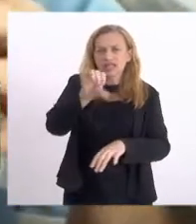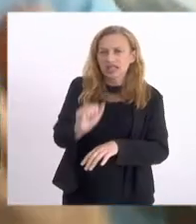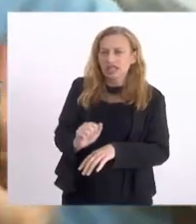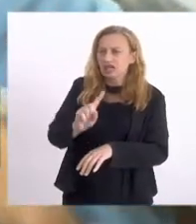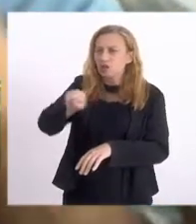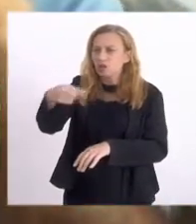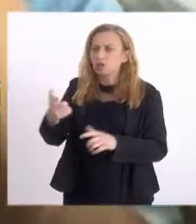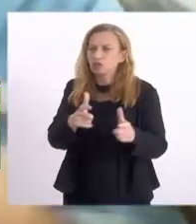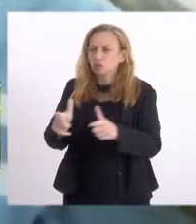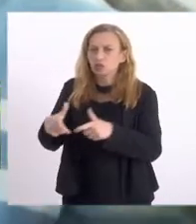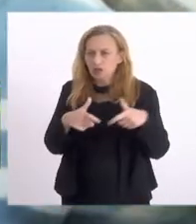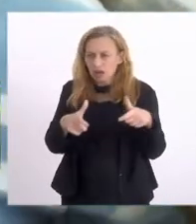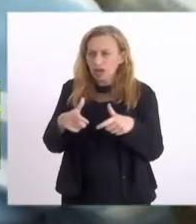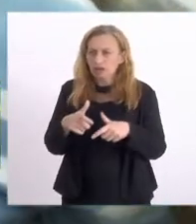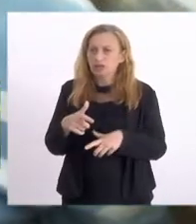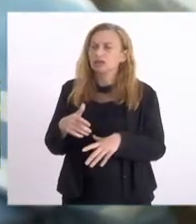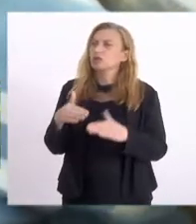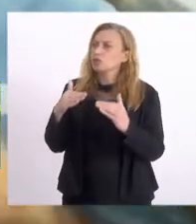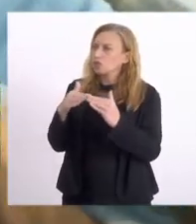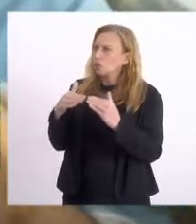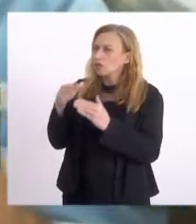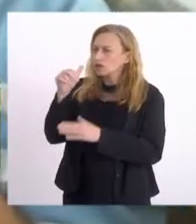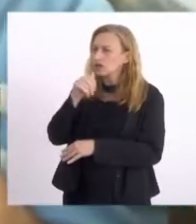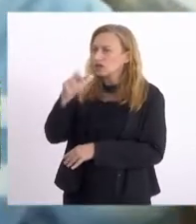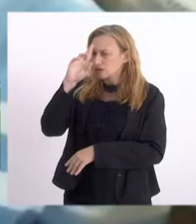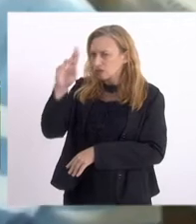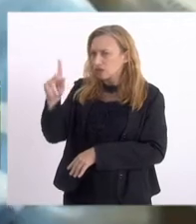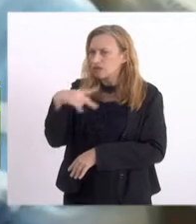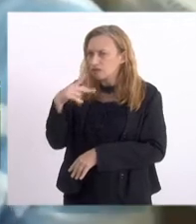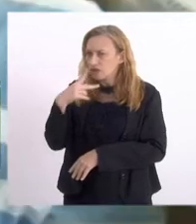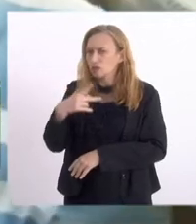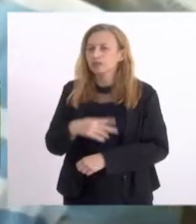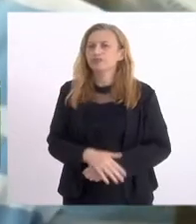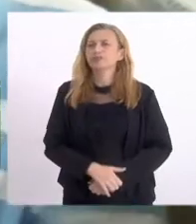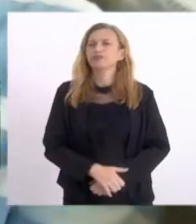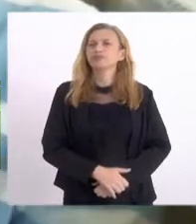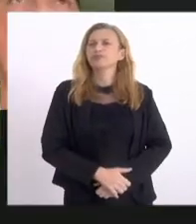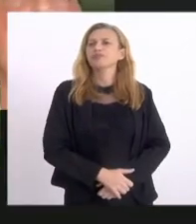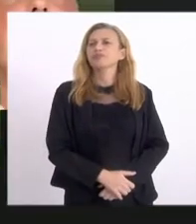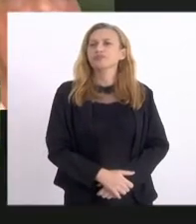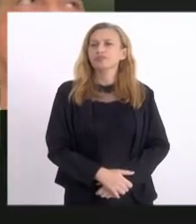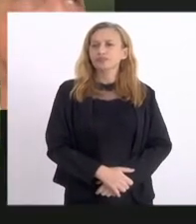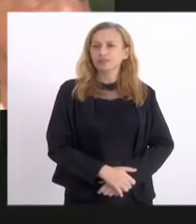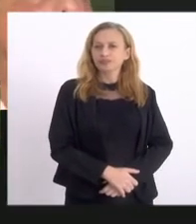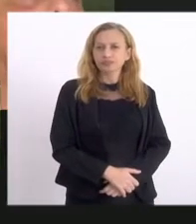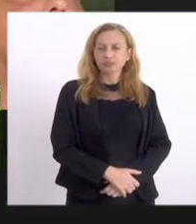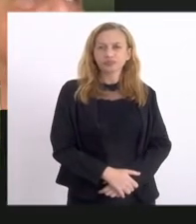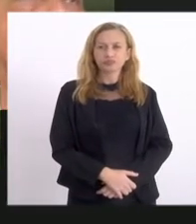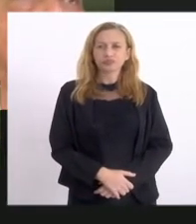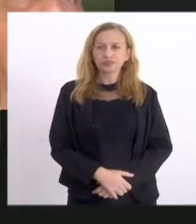para a denominação. Concordo com Vossa Excelência. Tem que focar na denominação.